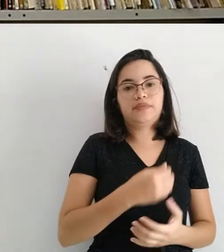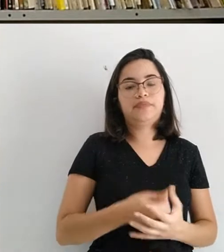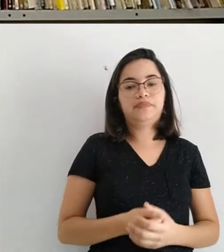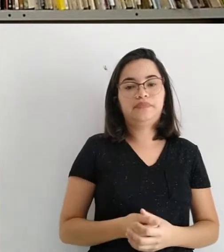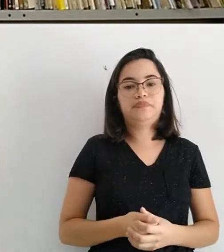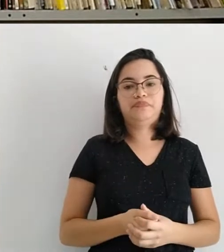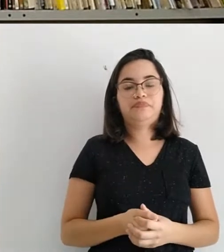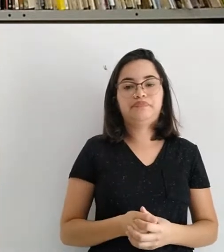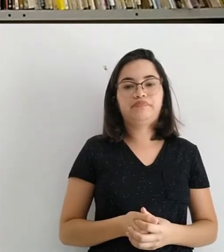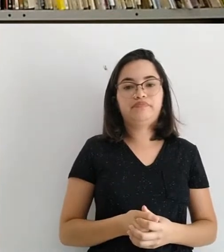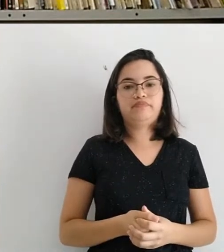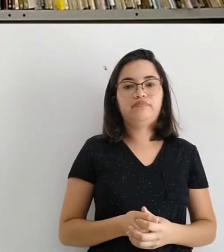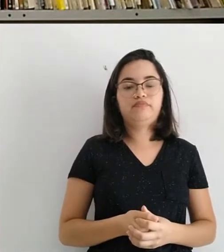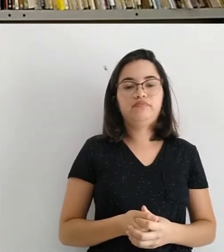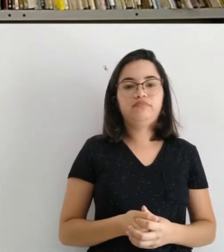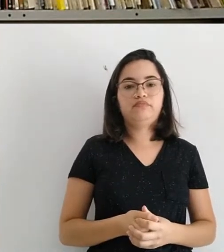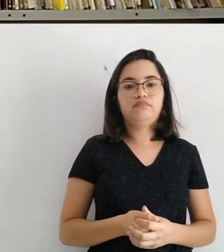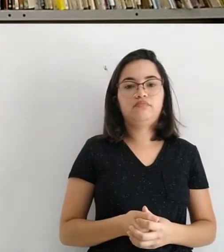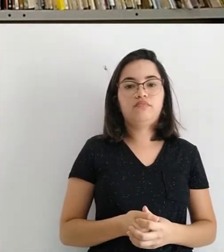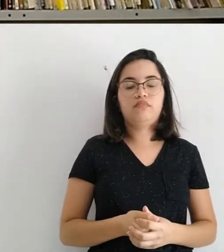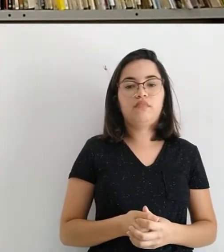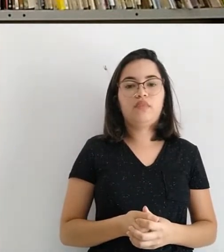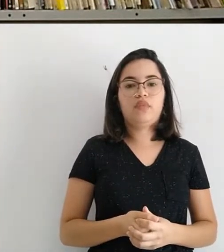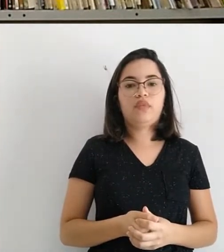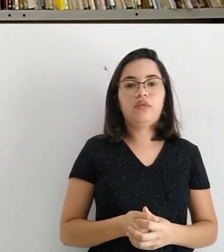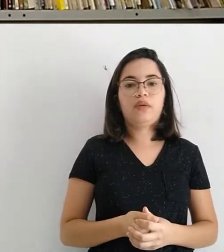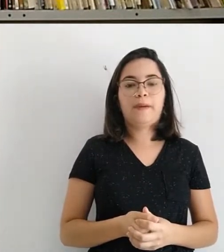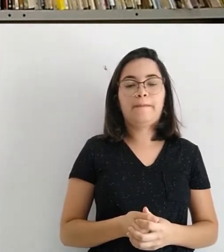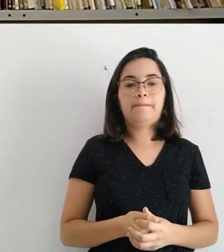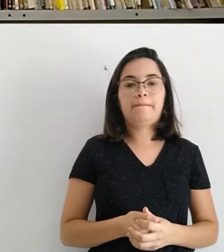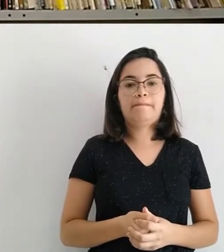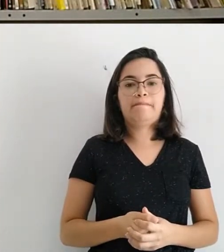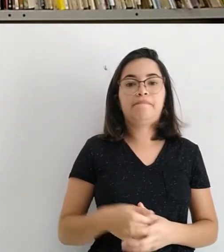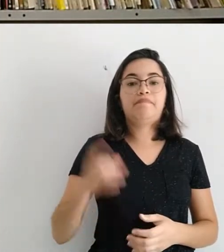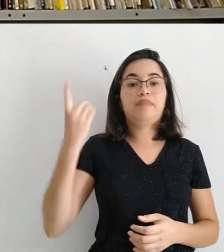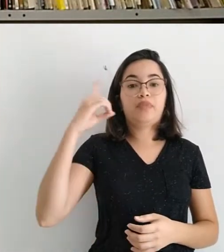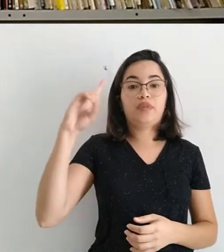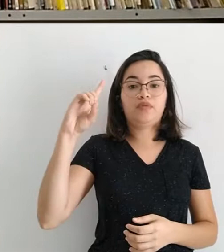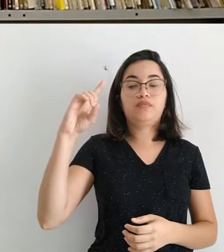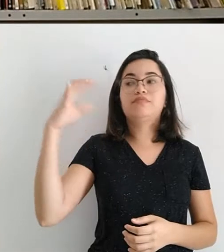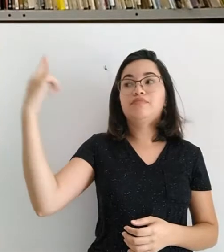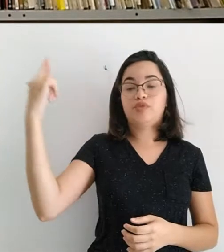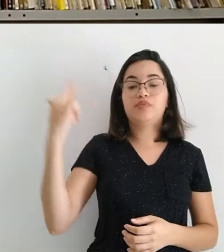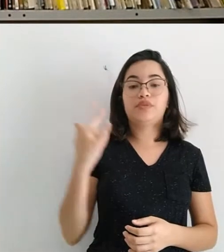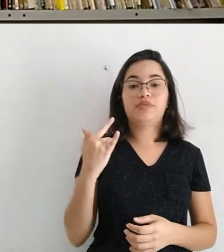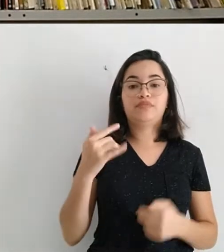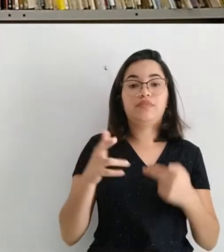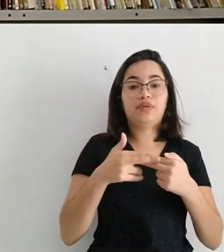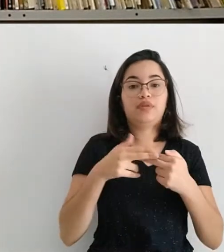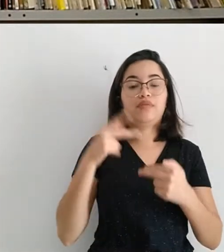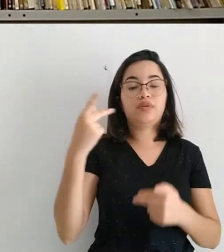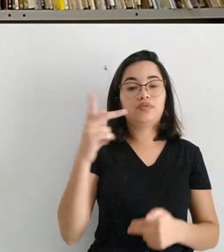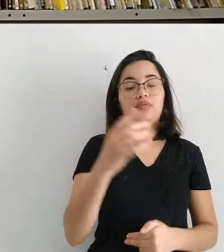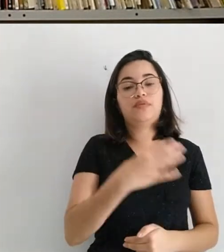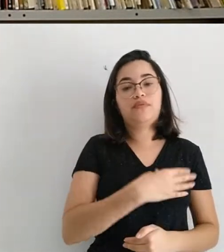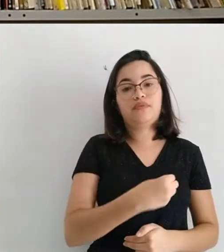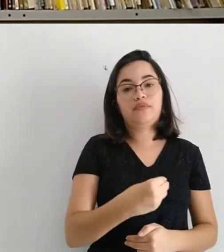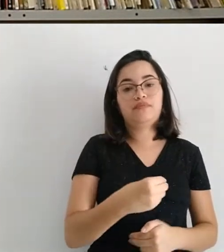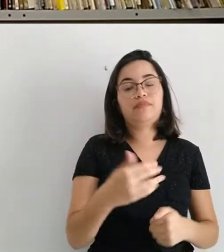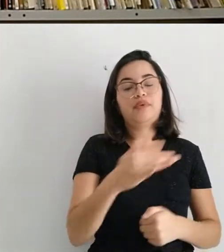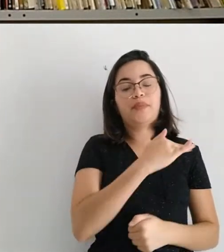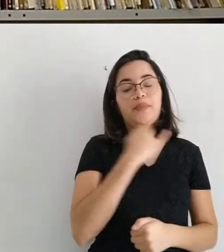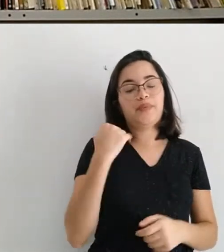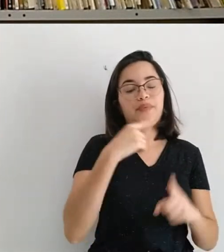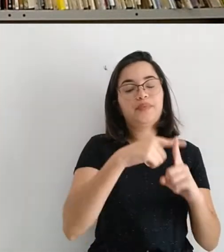pecado de maneira inconsequente. Deus nos ama através do seu Filho,